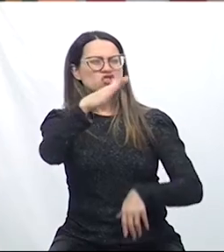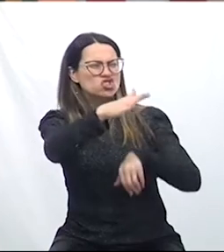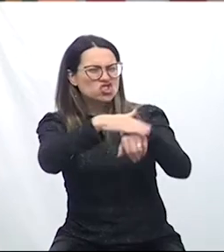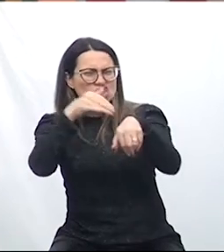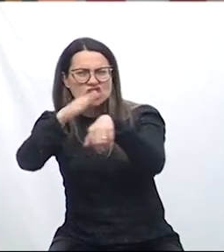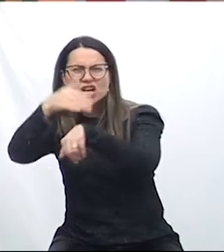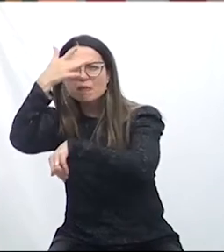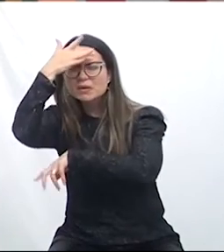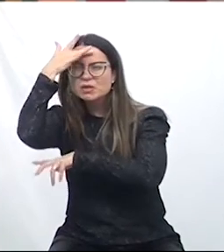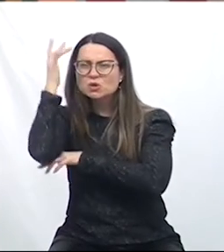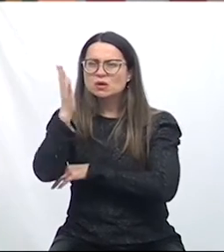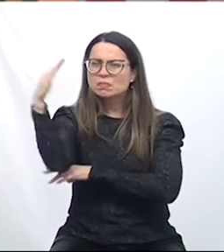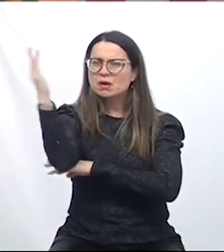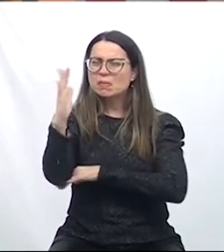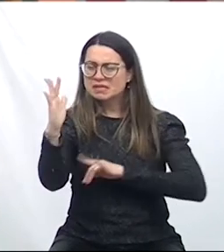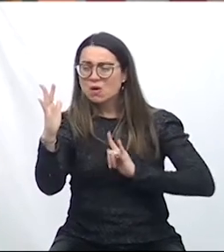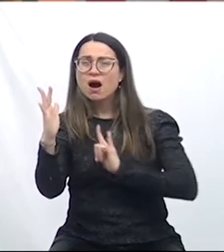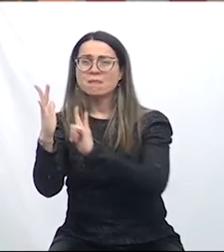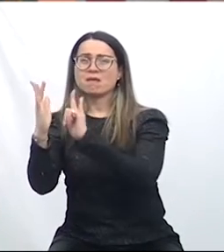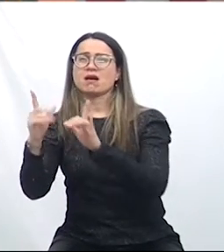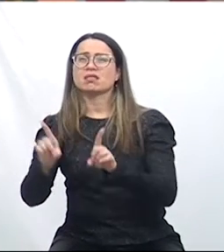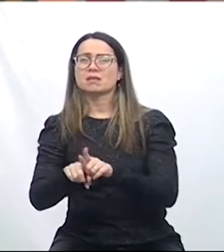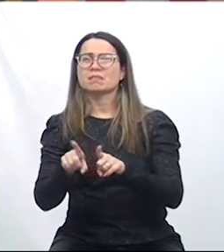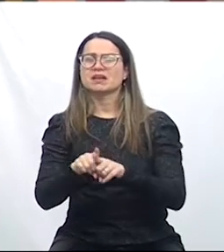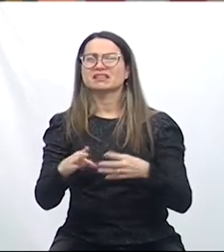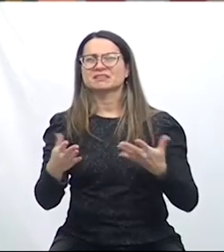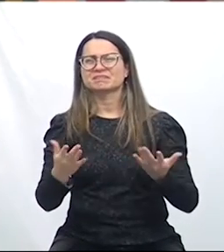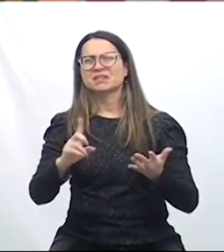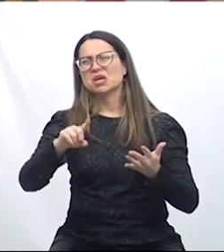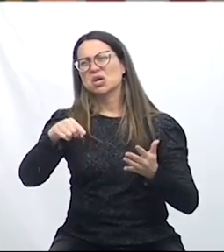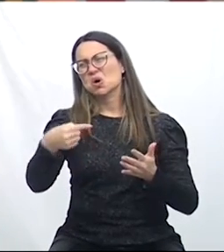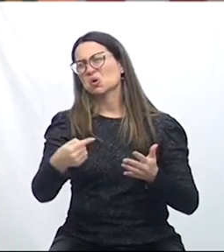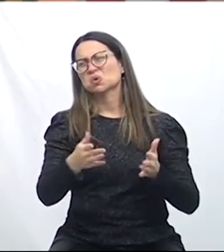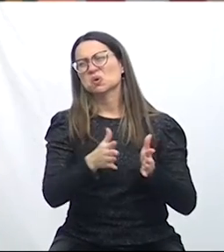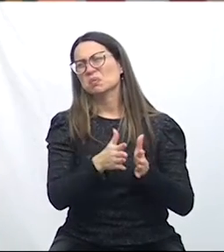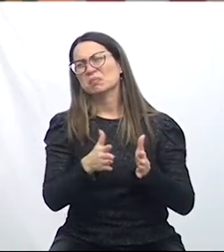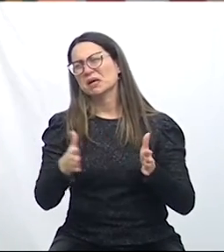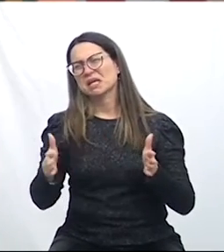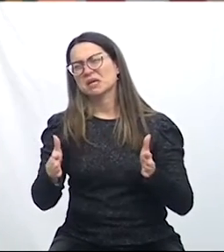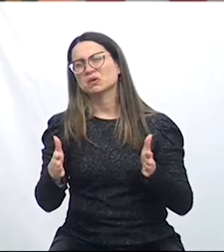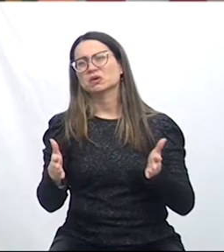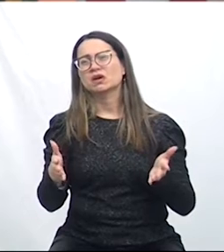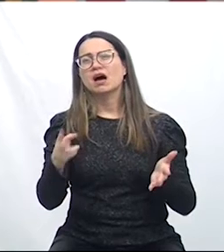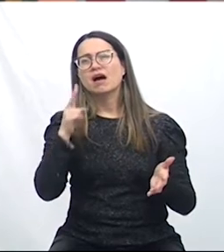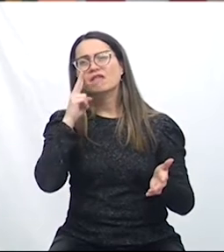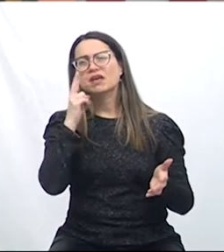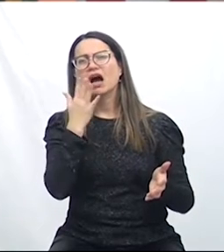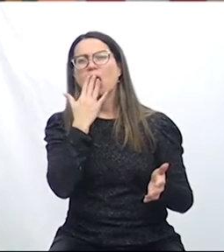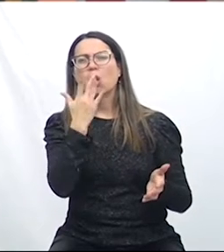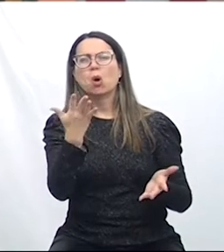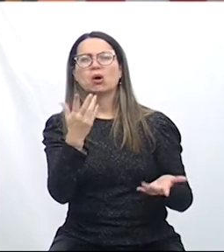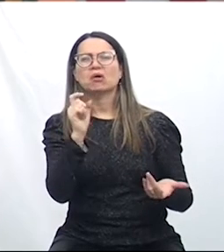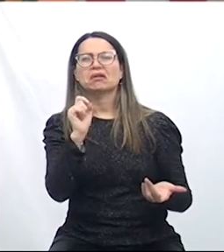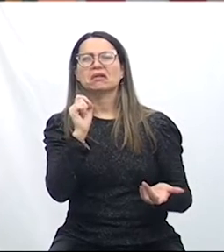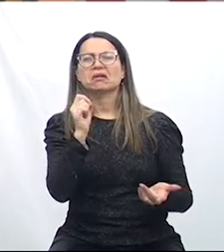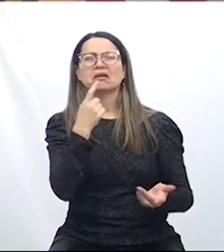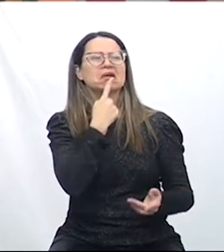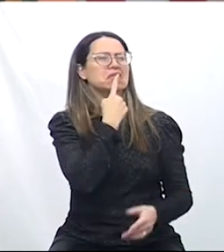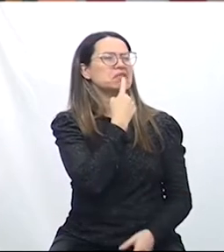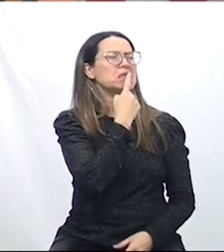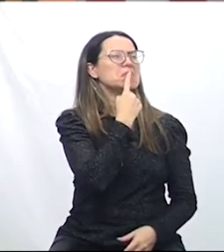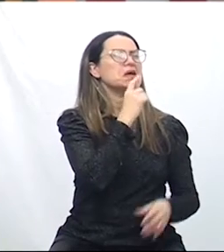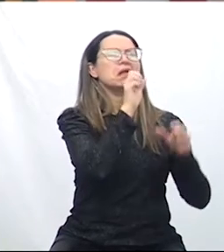Em outros tempos, você via outras cores que não tem nada a ver com a bandeira do Brasil. Você viu o vermelho se